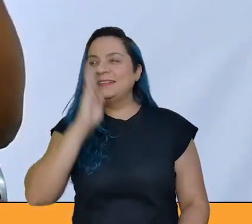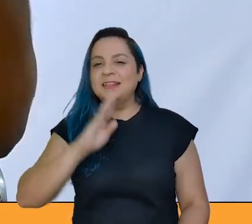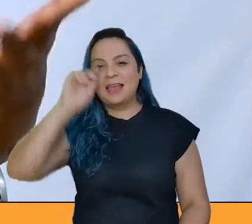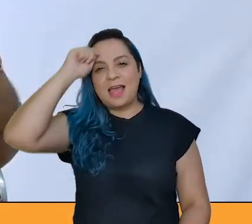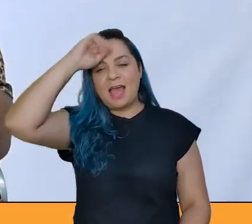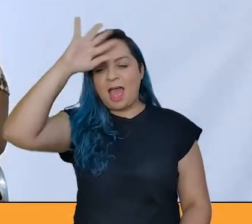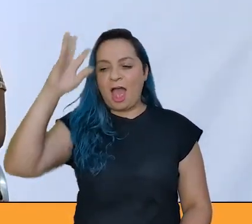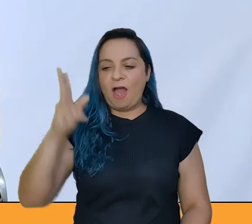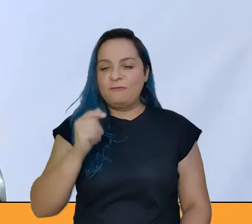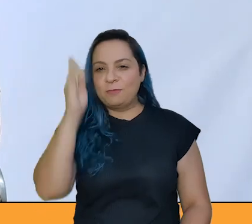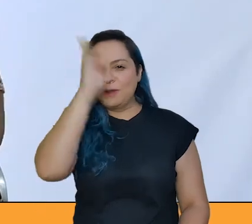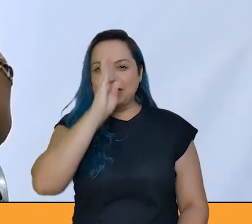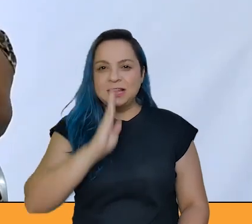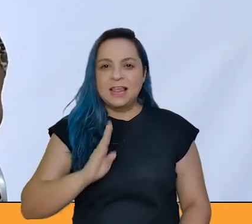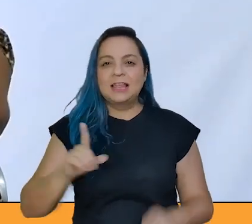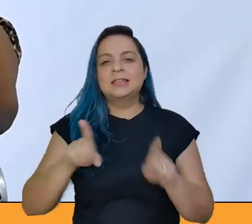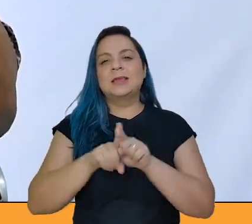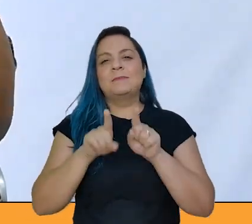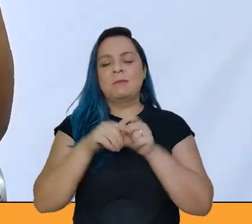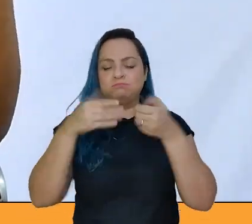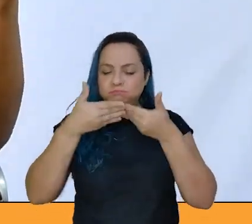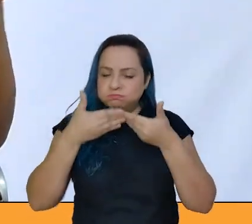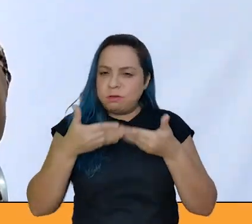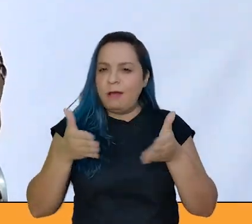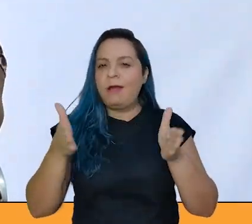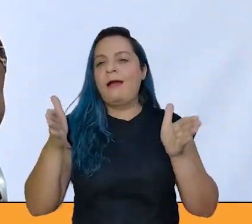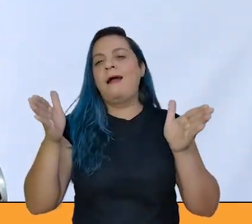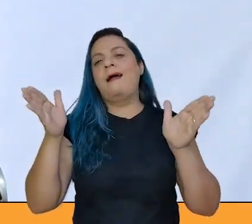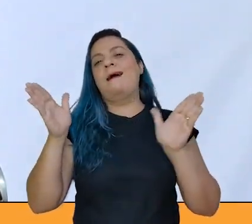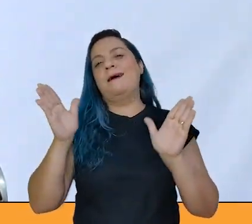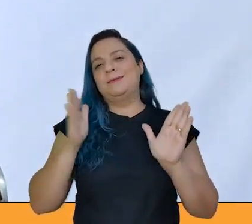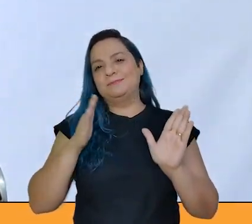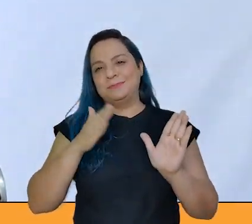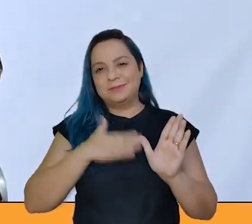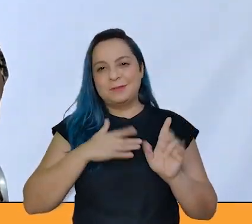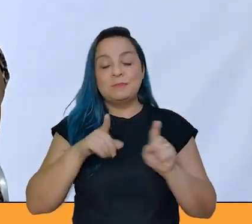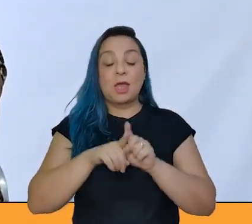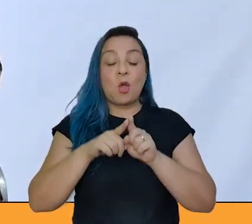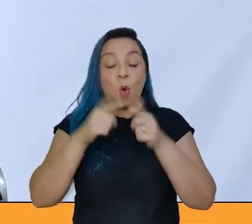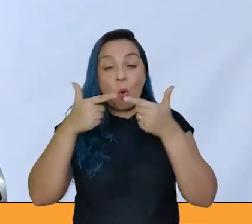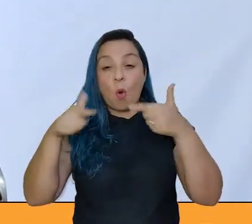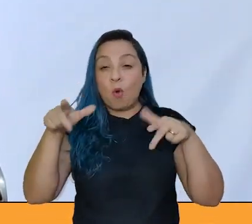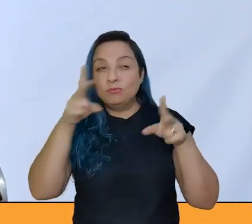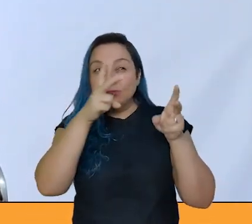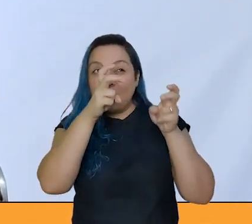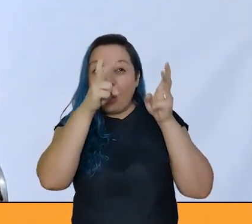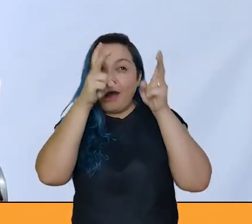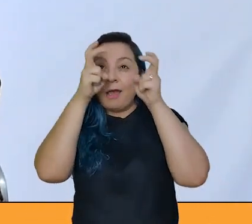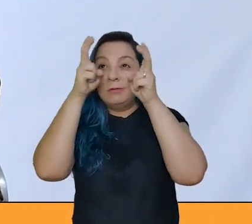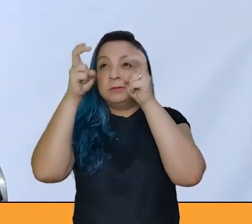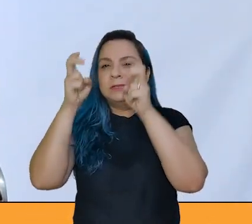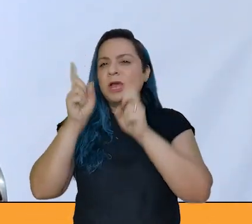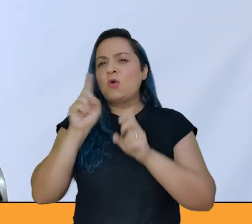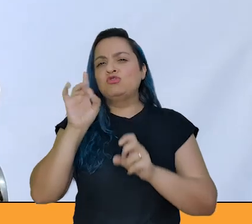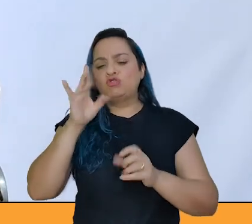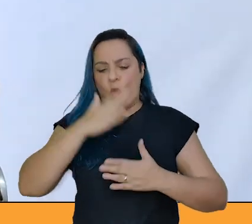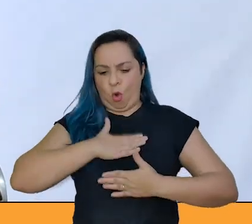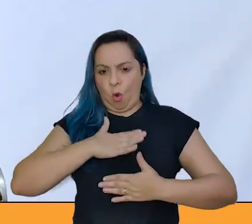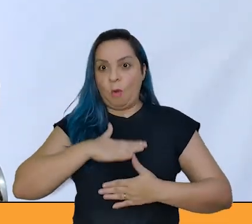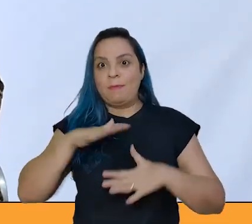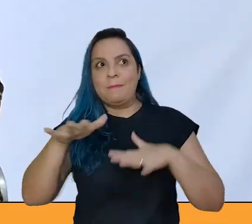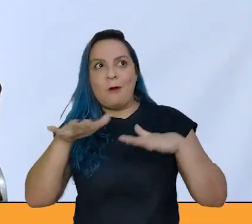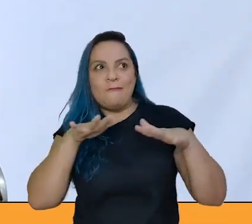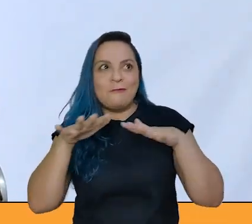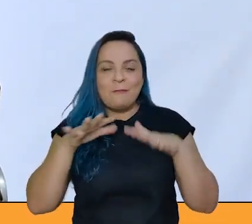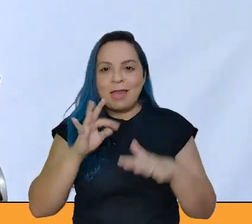a afro-brasileira também, que abre também uma outra camada, um outro olhar para não só para o corpo, para o movimento,